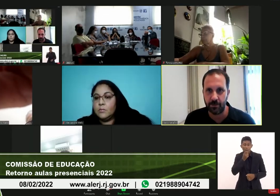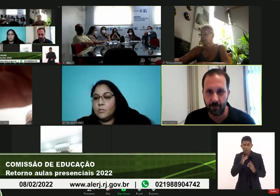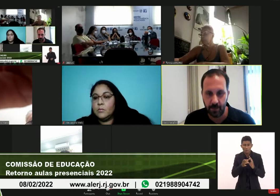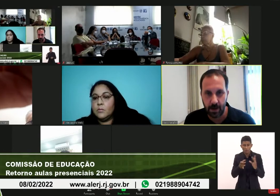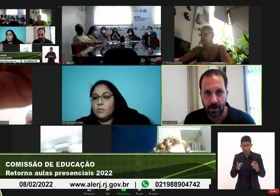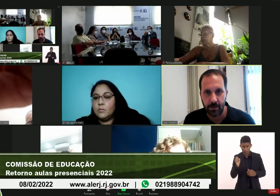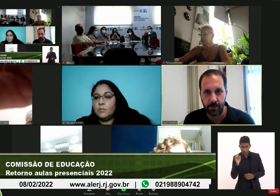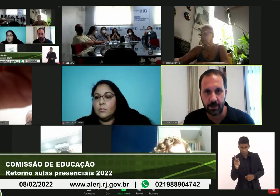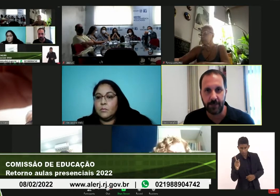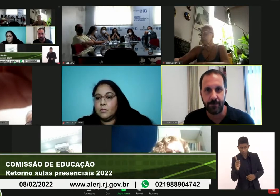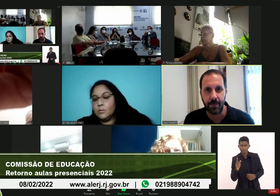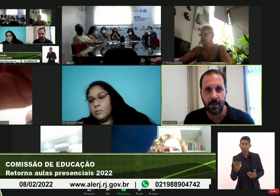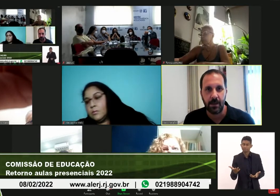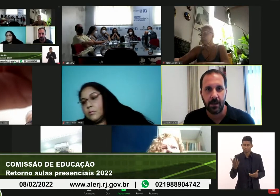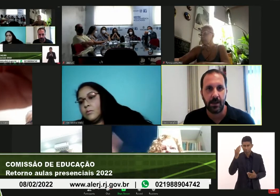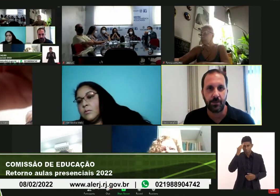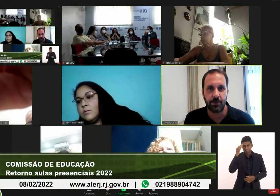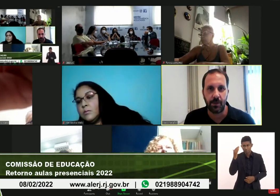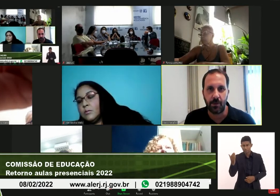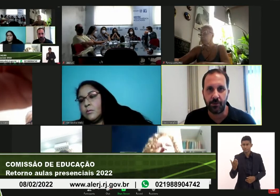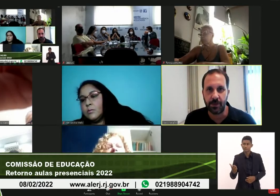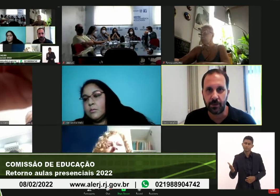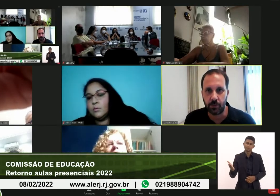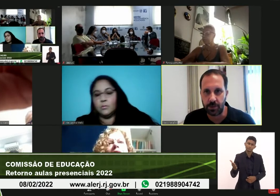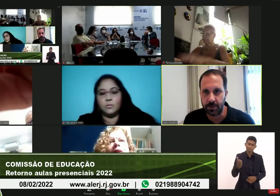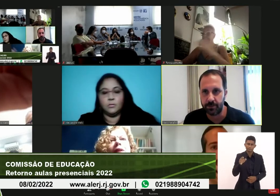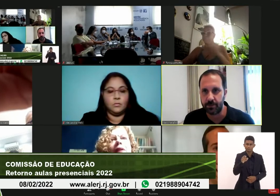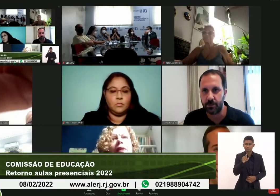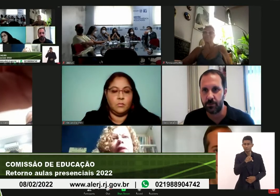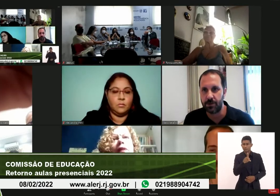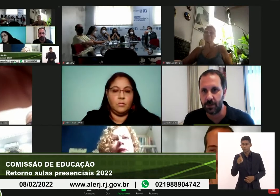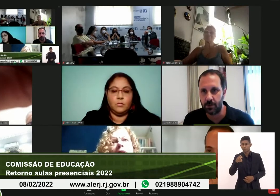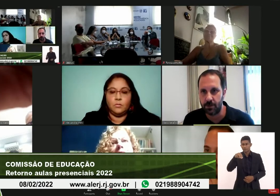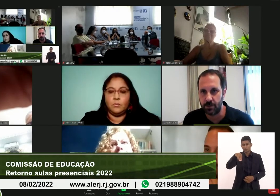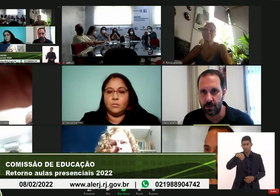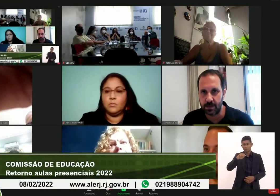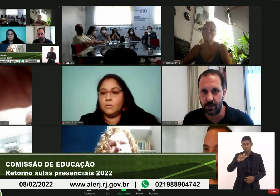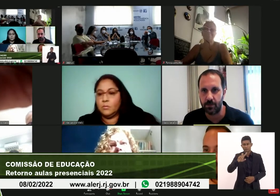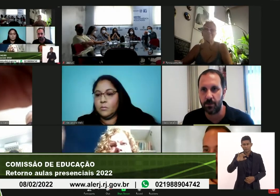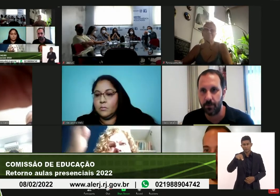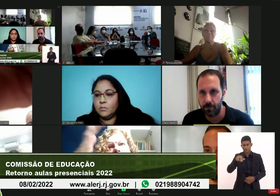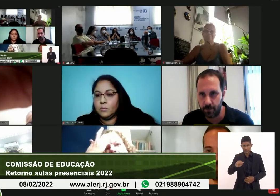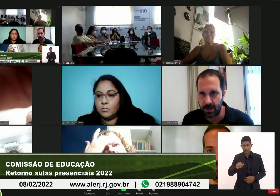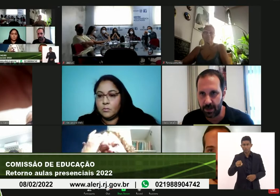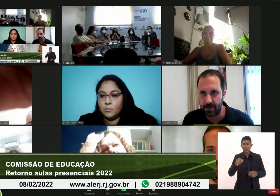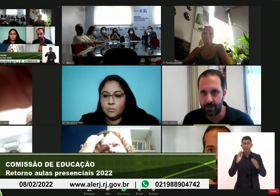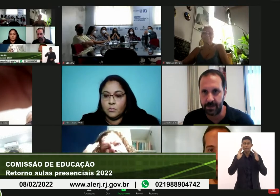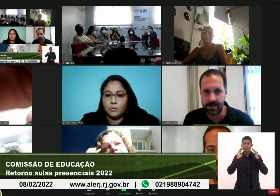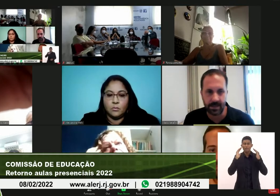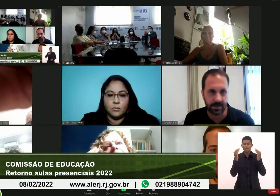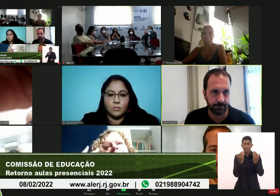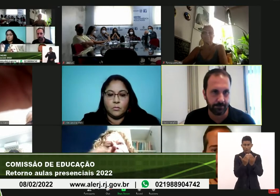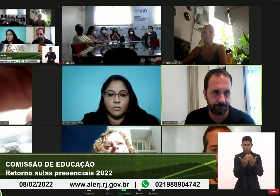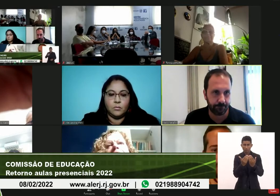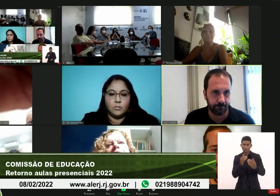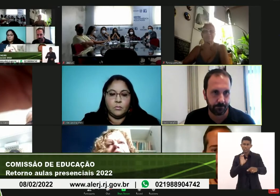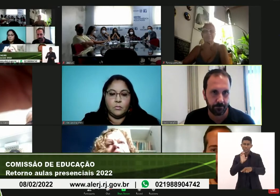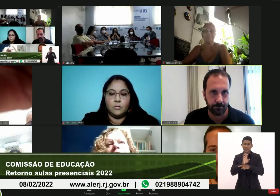bom? Obrigado. Professora Malvina Tutman, do Fórum Estadual de Educação, obrigado pela